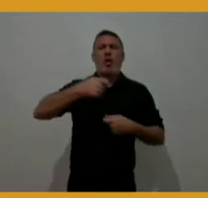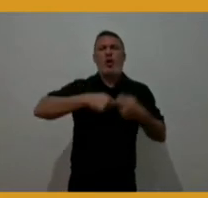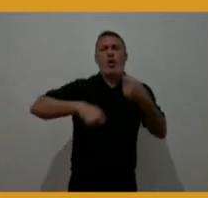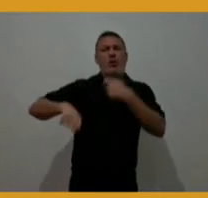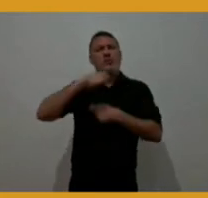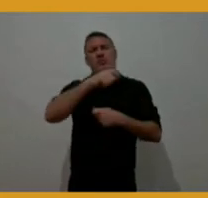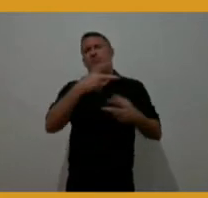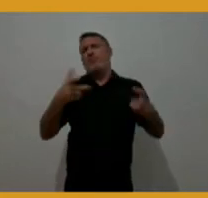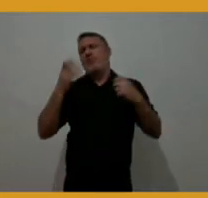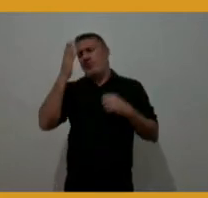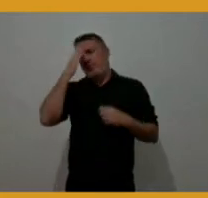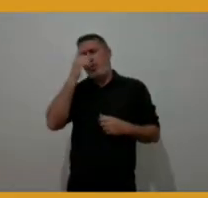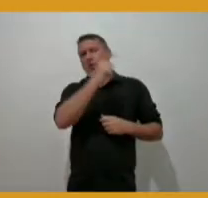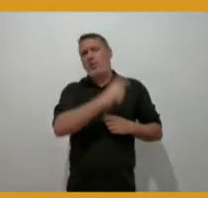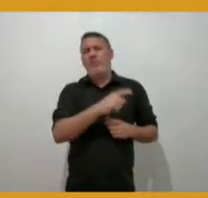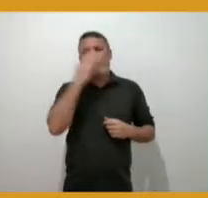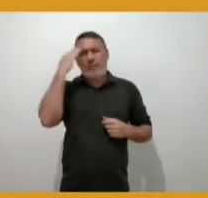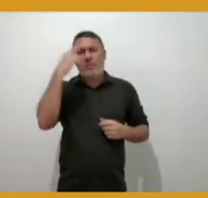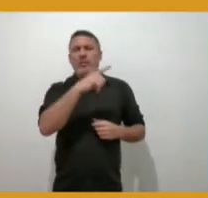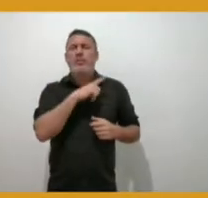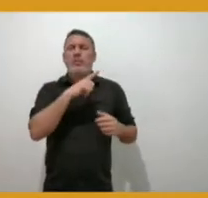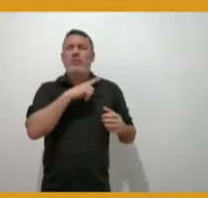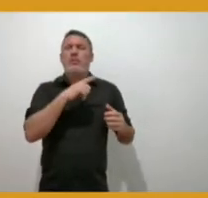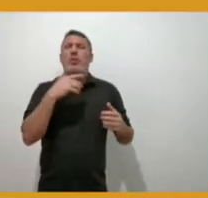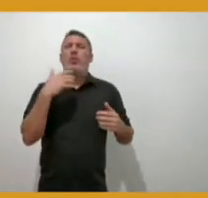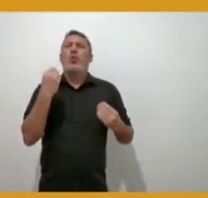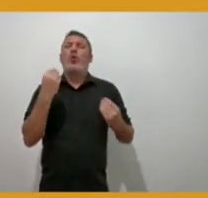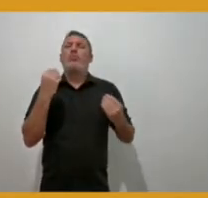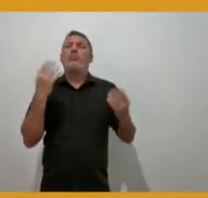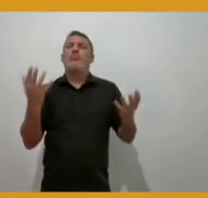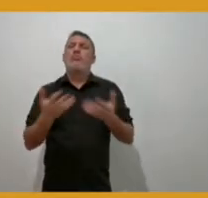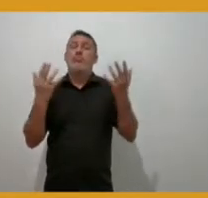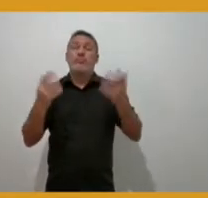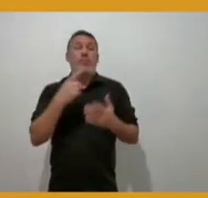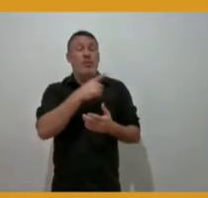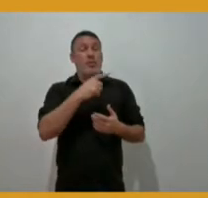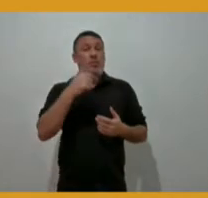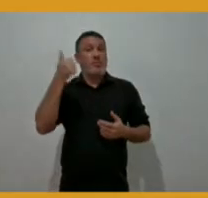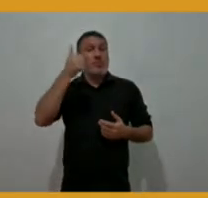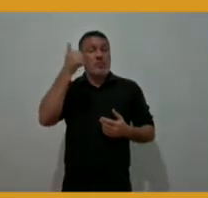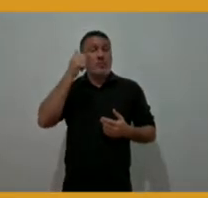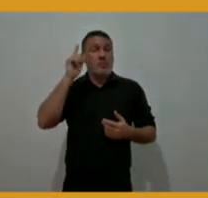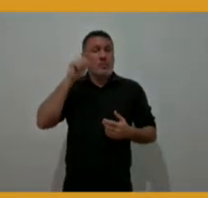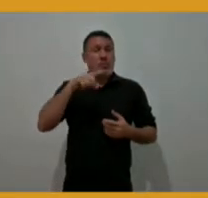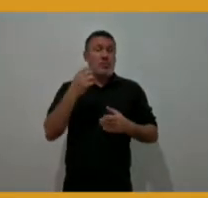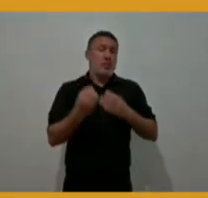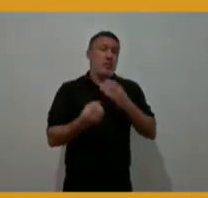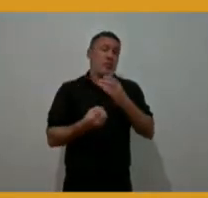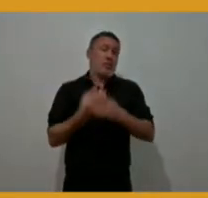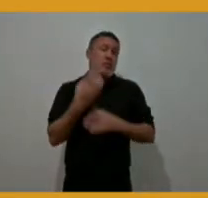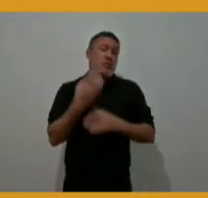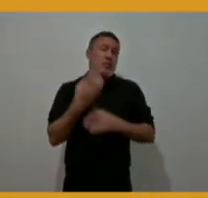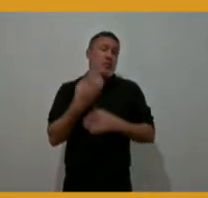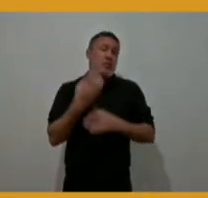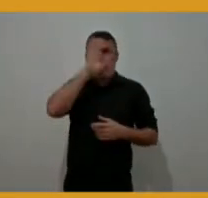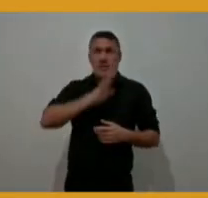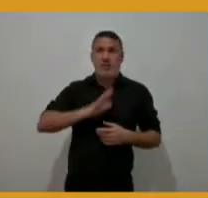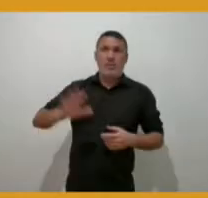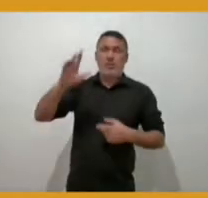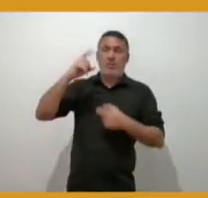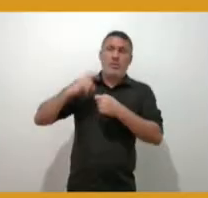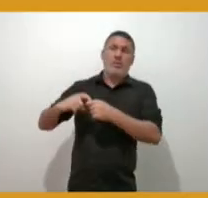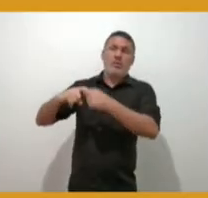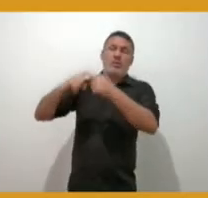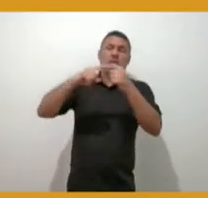pela integração que ele promoveu. Foi pioneiro na criação de uma rede nacional de agências de viagens,